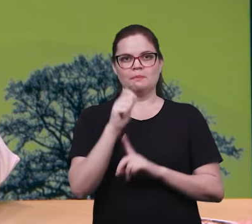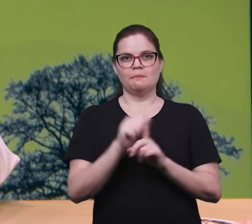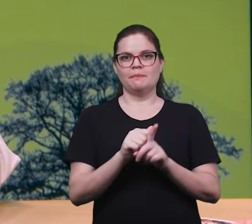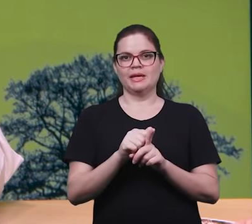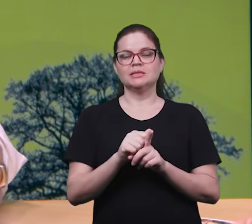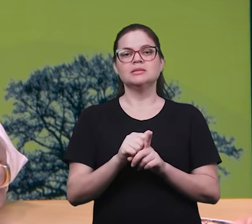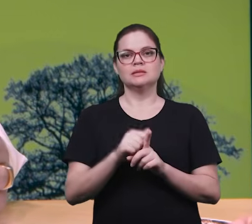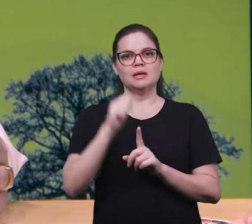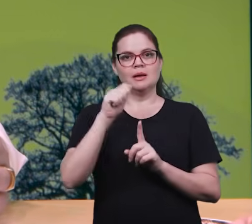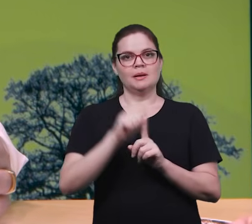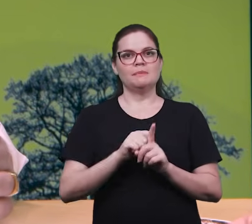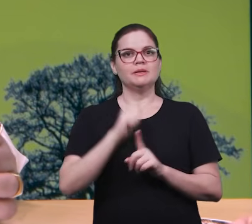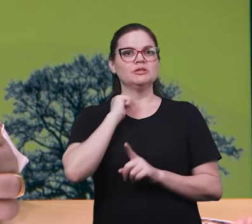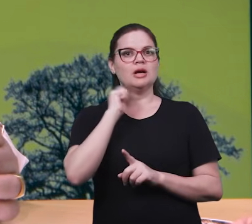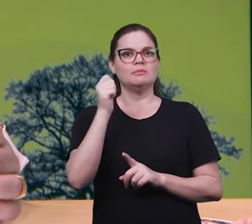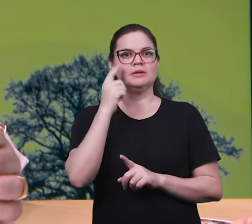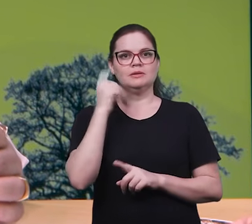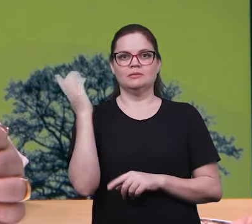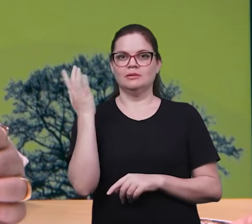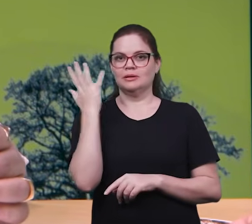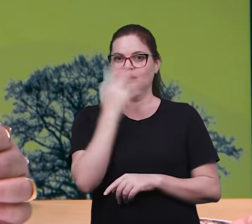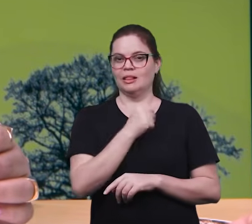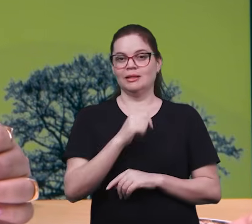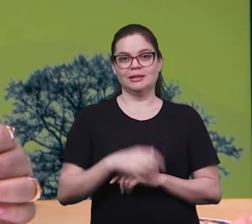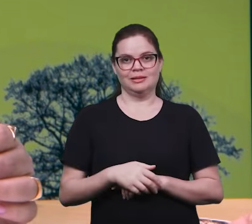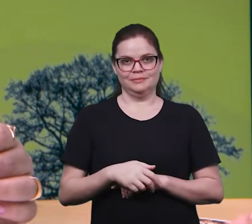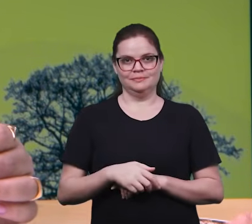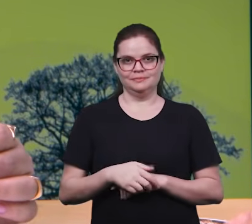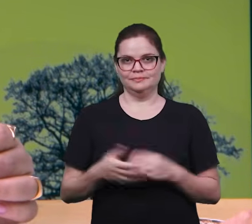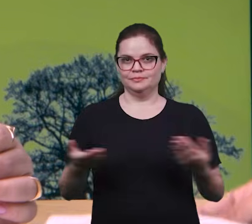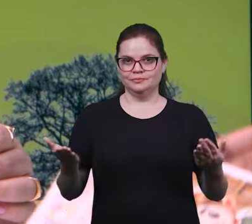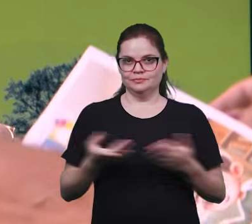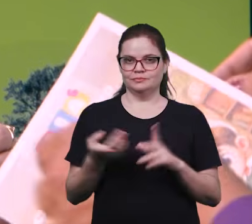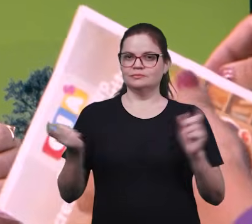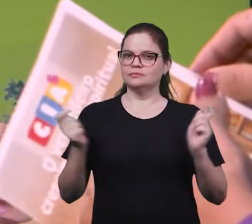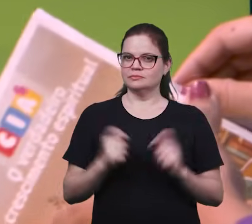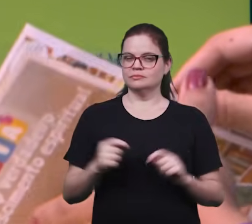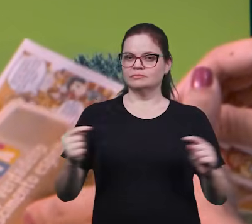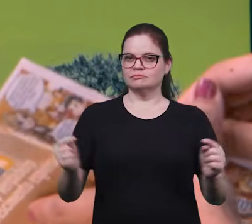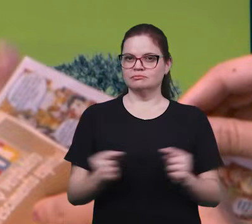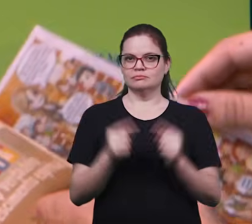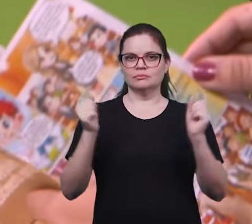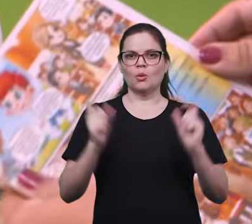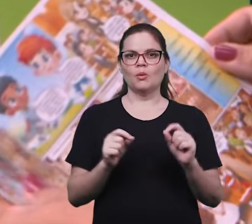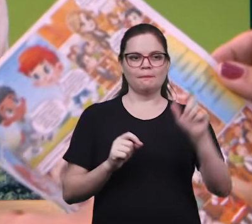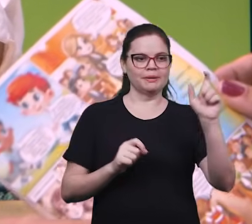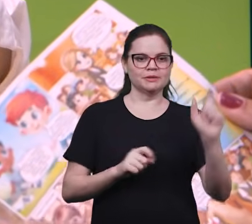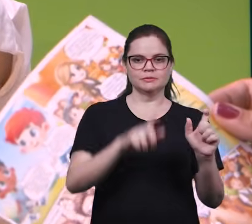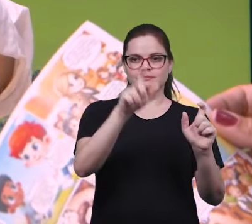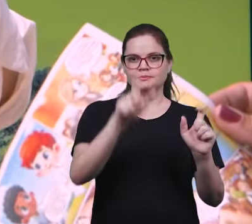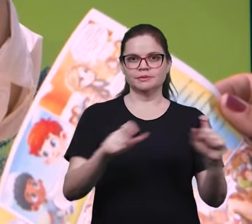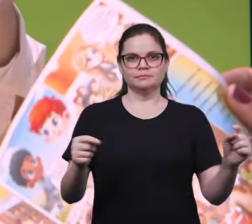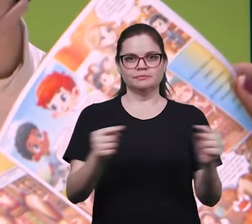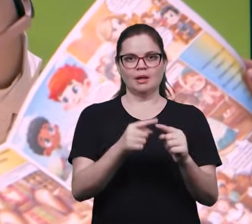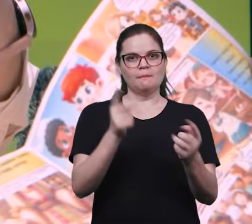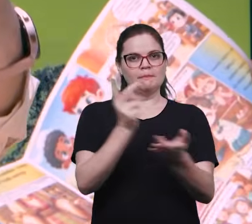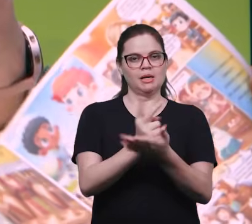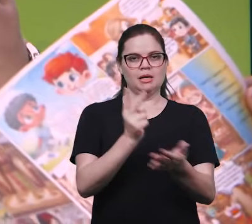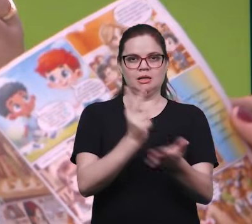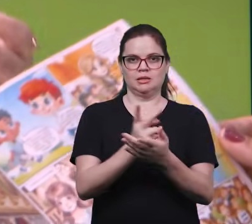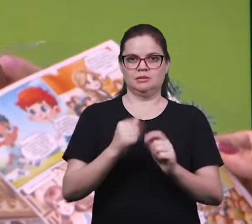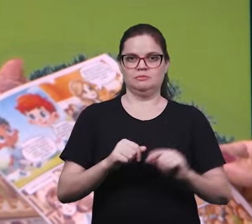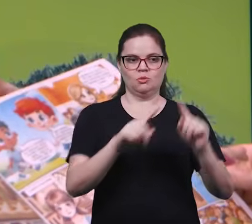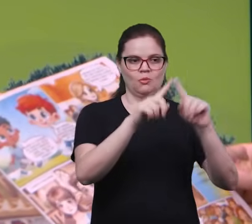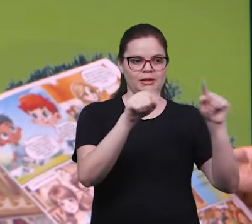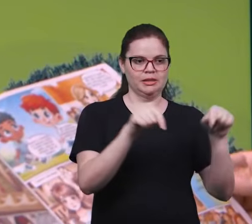ano, belíssima. Olha a diferença. A gente hoje consegue ter coerência entre um personagem, do mesmo personagem, né, de um quadro para